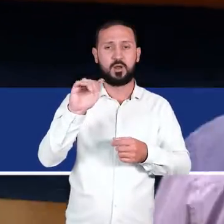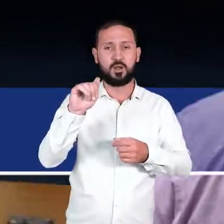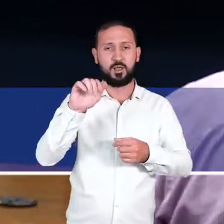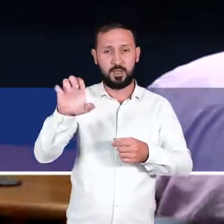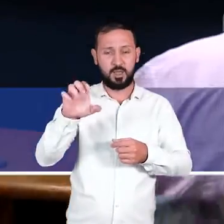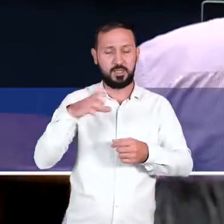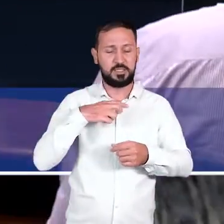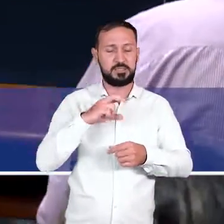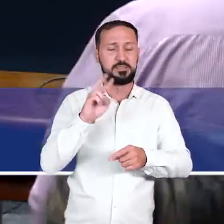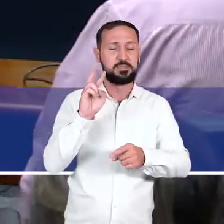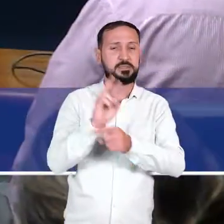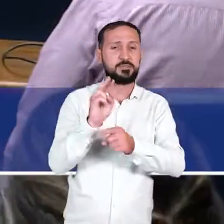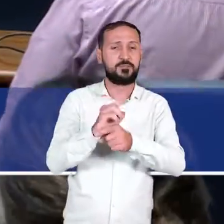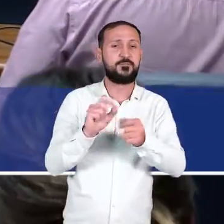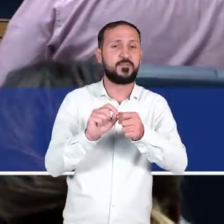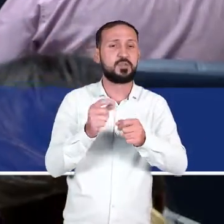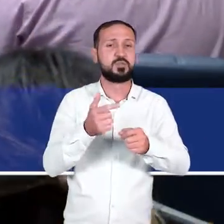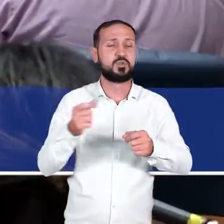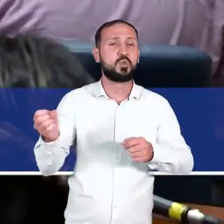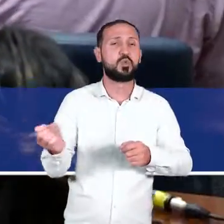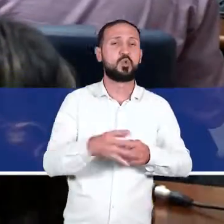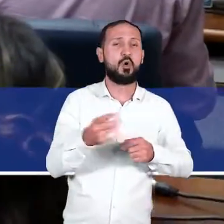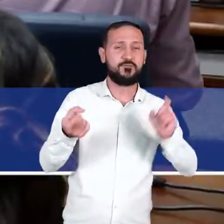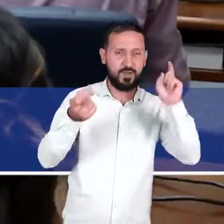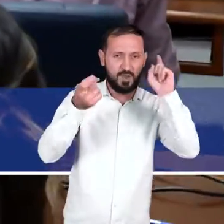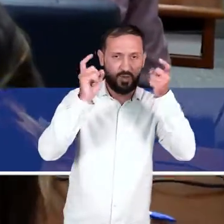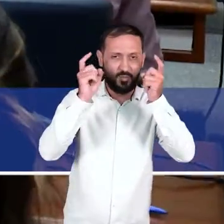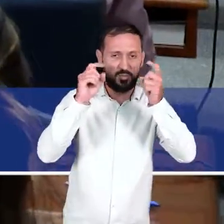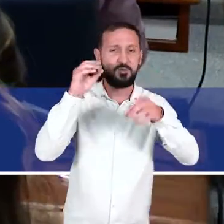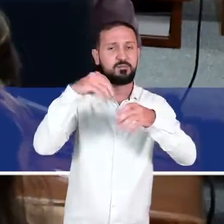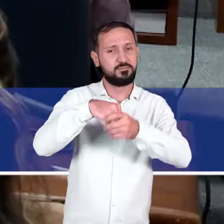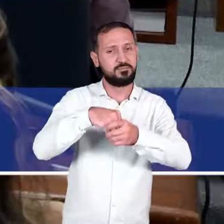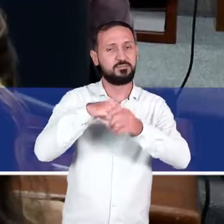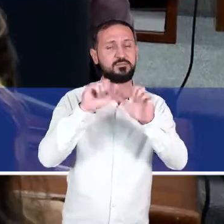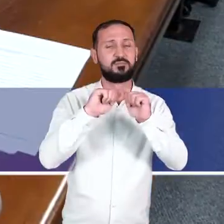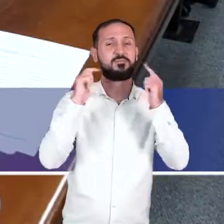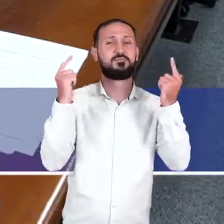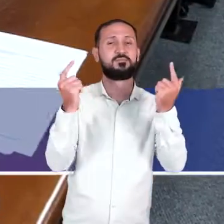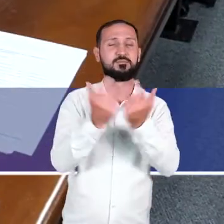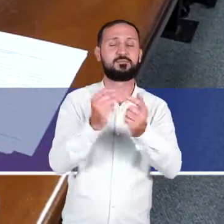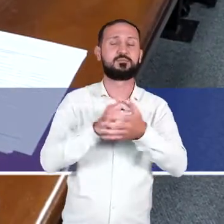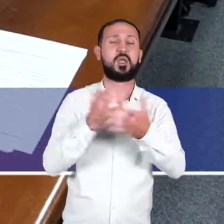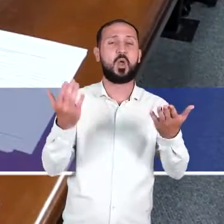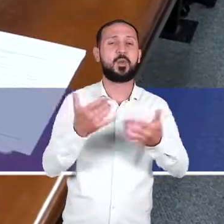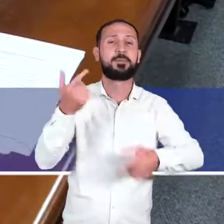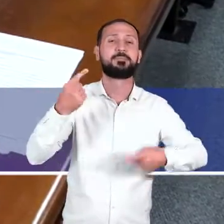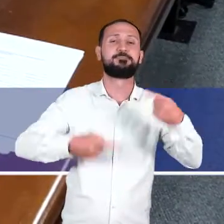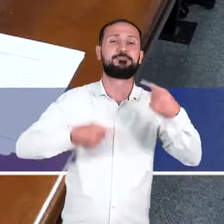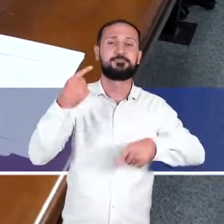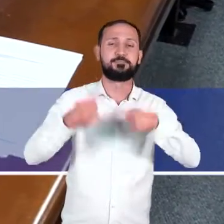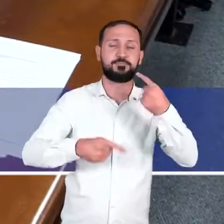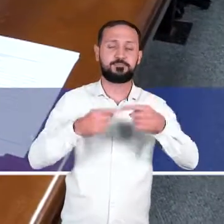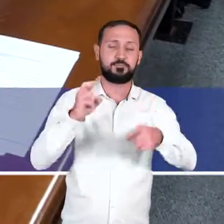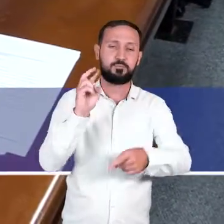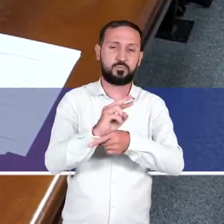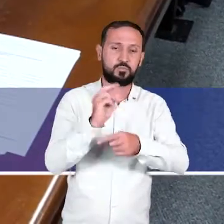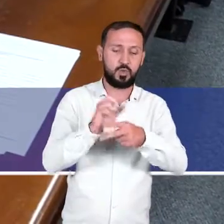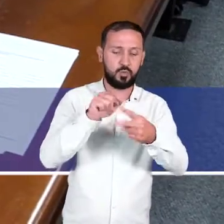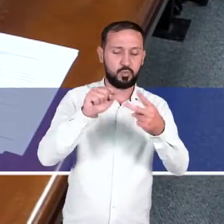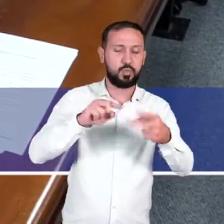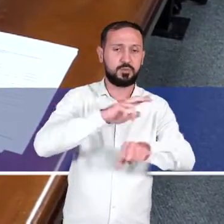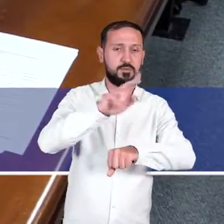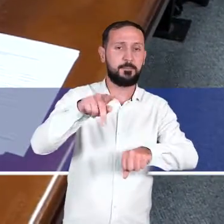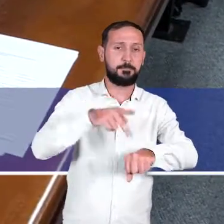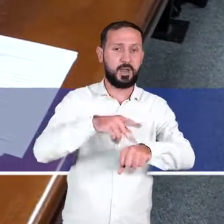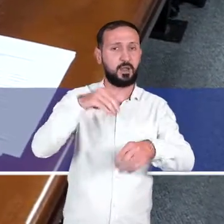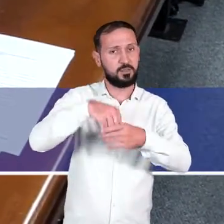de Conservação Ambiental promoveu mais uma reunião ordinária na Assembleia Legislativa, desta vez para discutir a preservação de 2